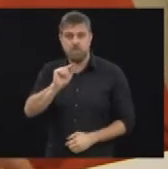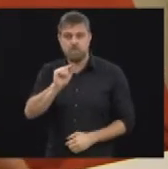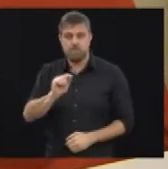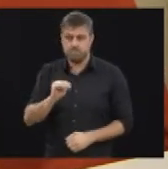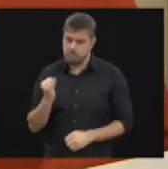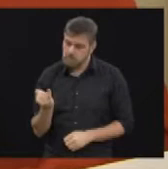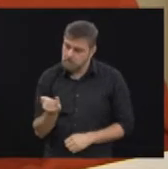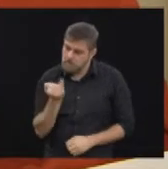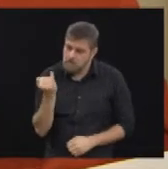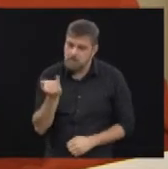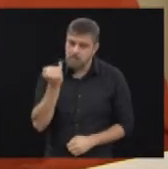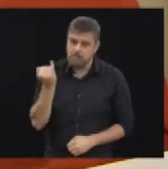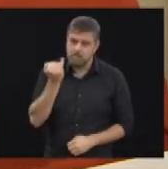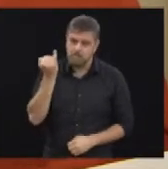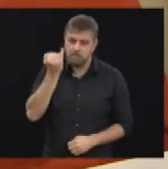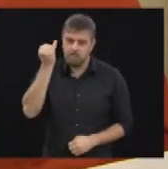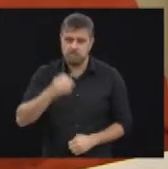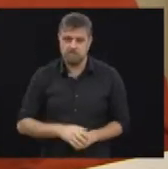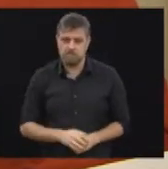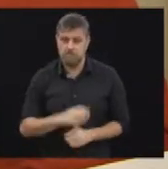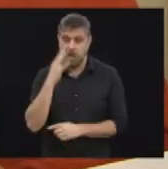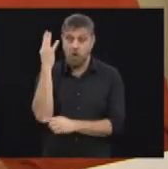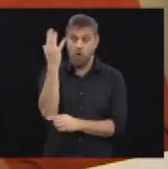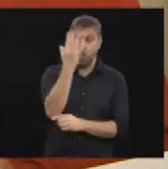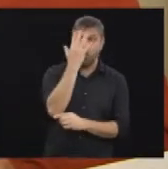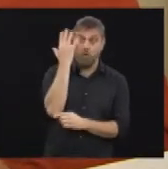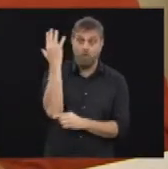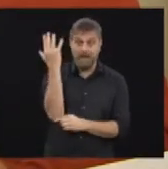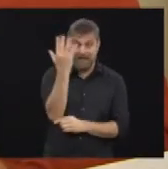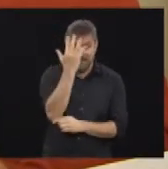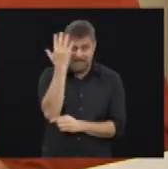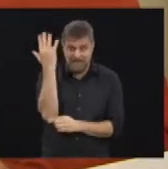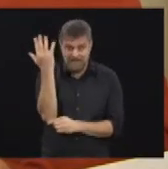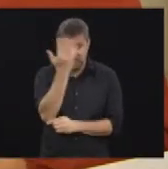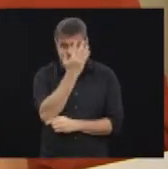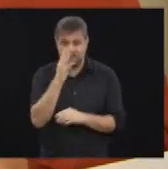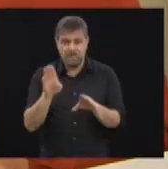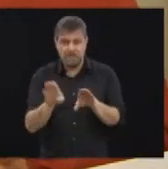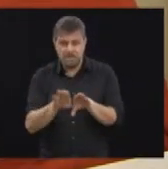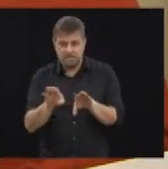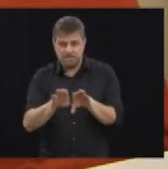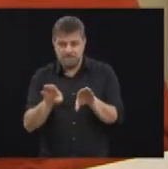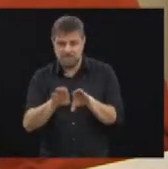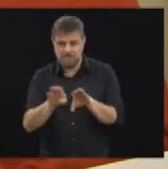entendia a importância do clima e